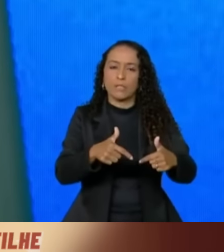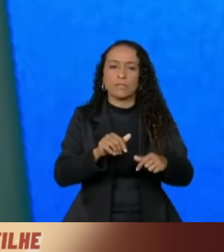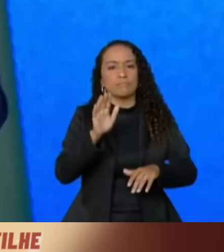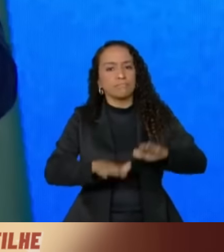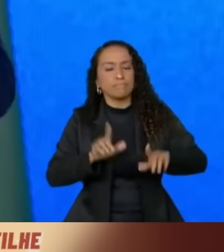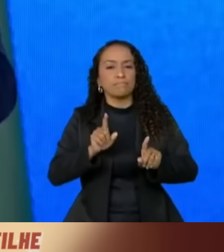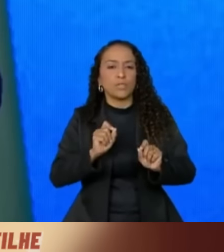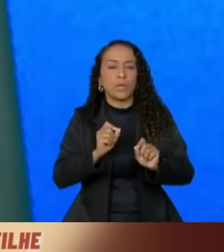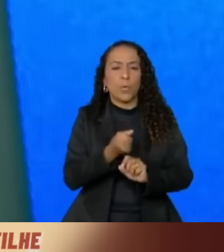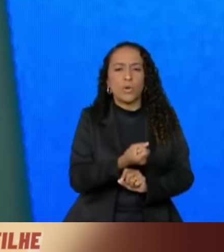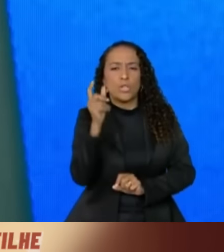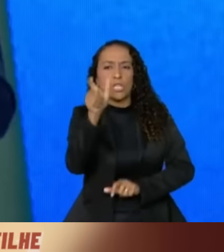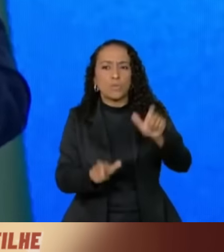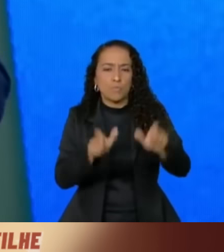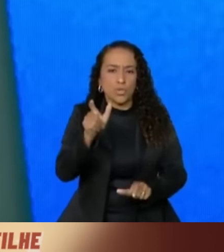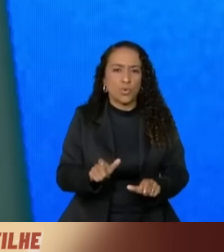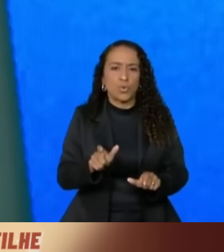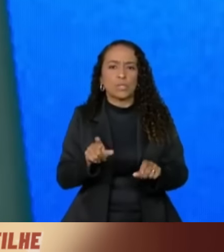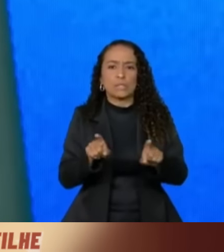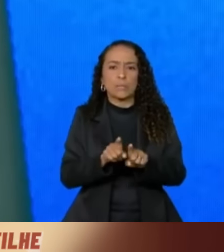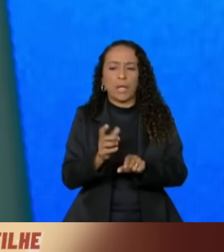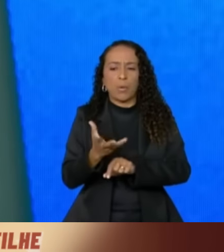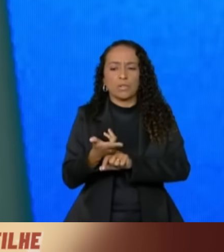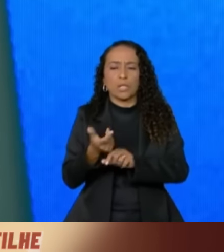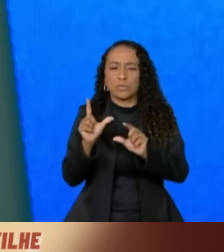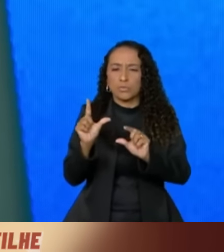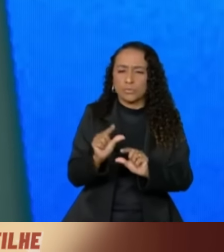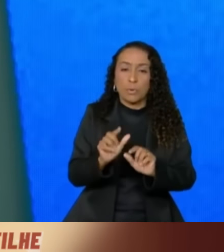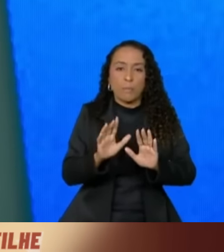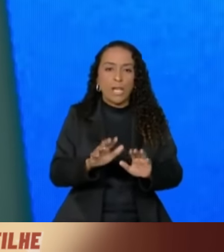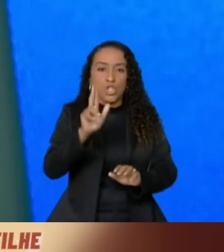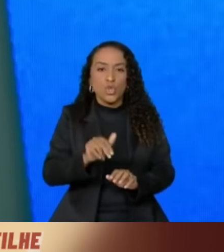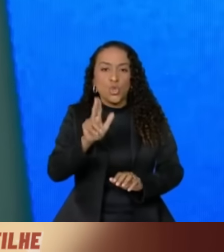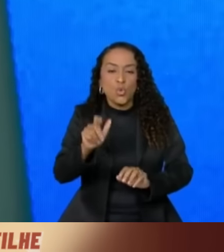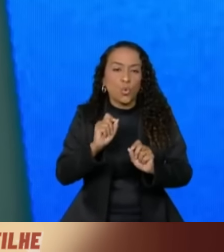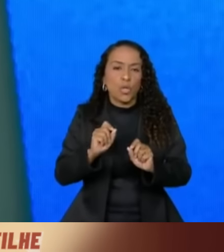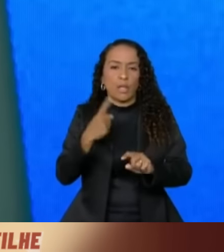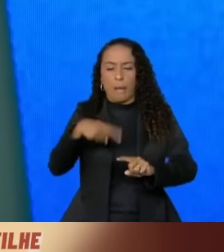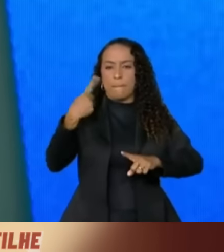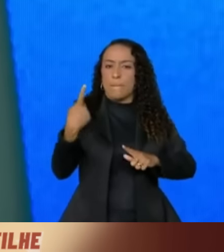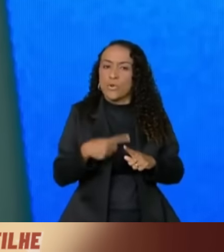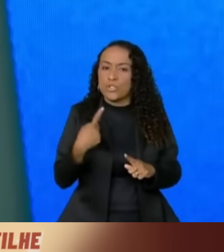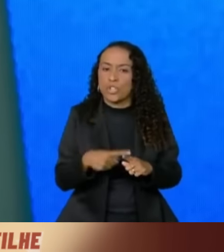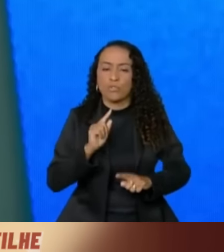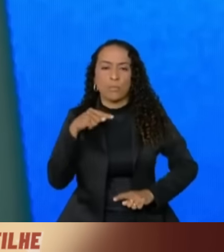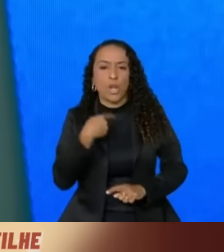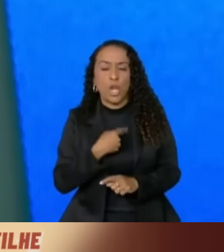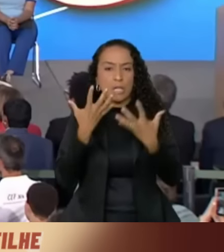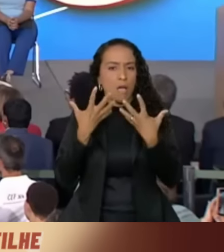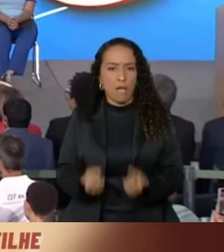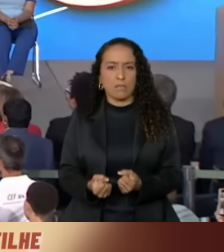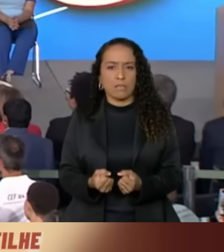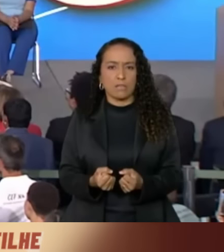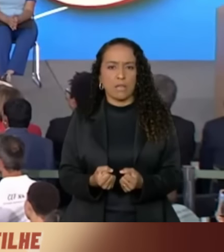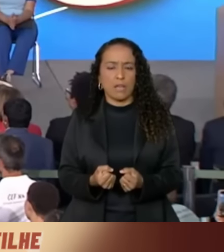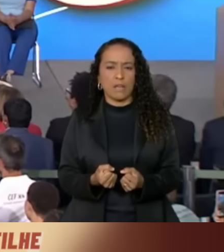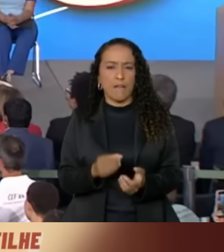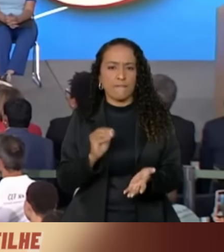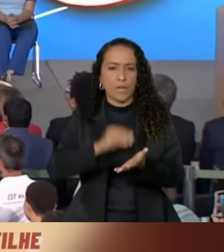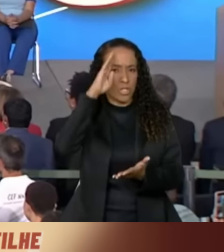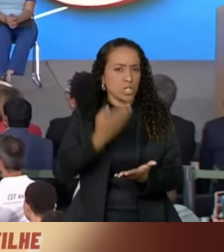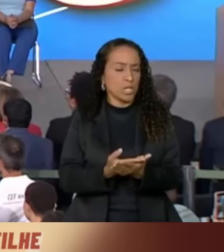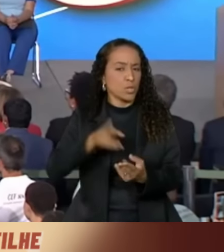muitas vezes, com a quantidade de gente, cai um pouco a qualidade. Mas isso nunca foi motivo para que a gente aceitasse o discreto do